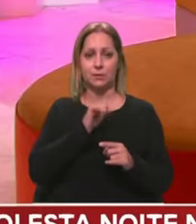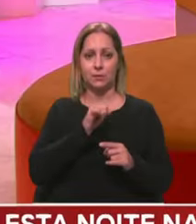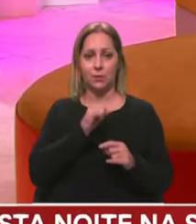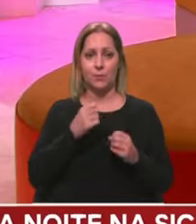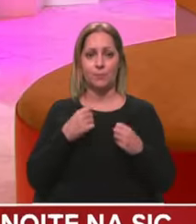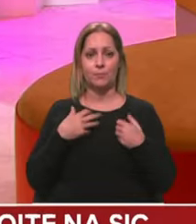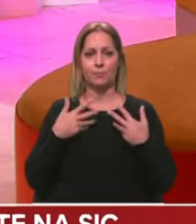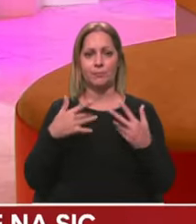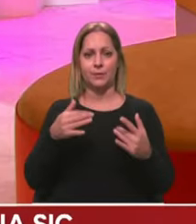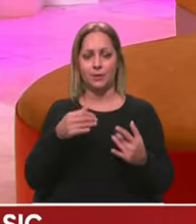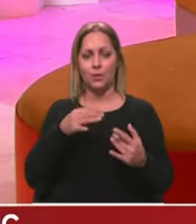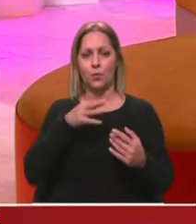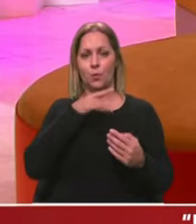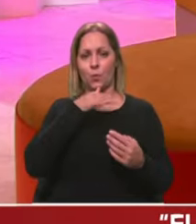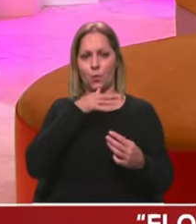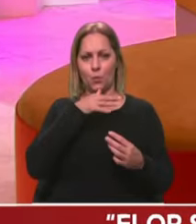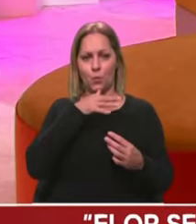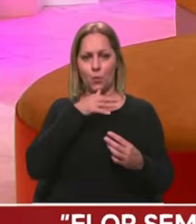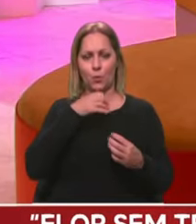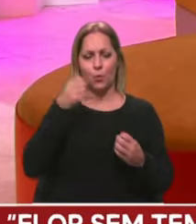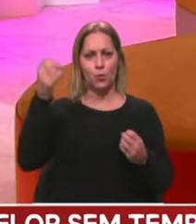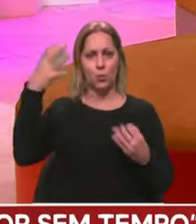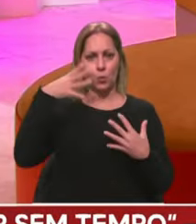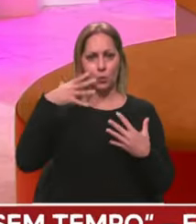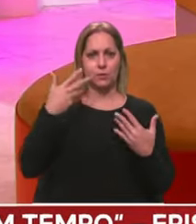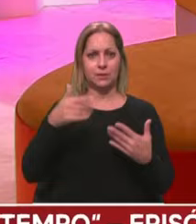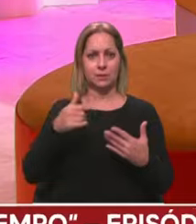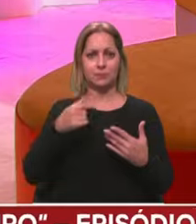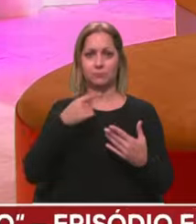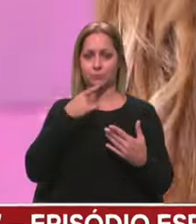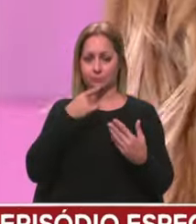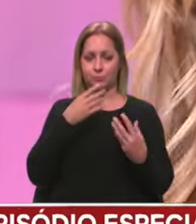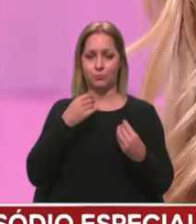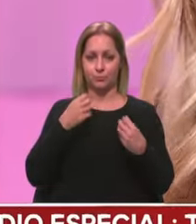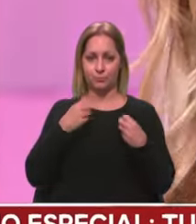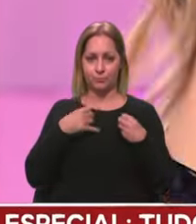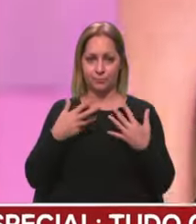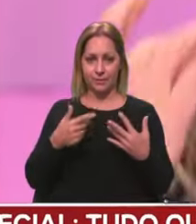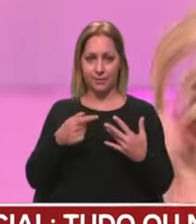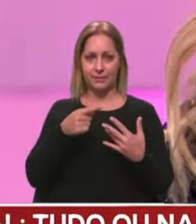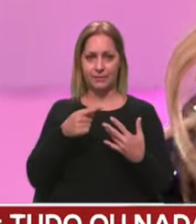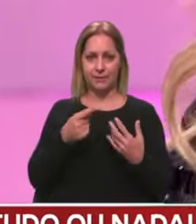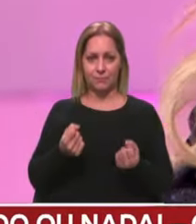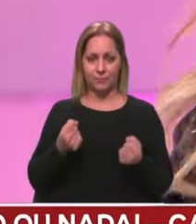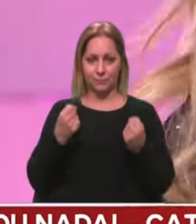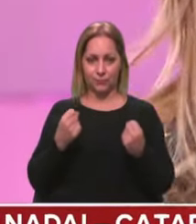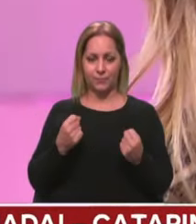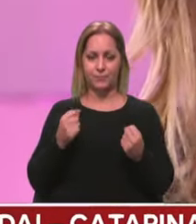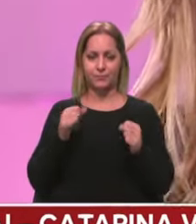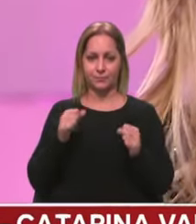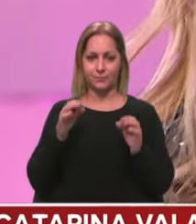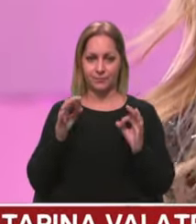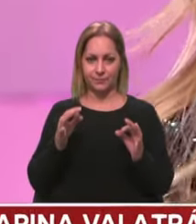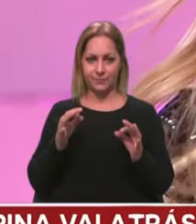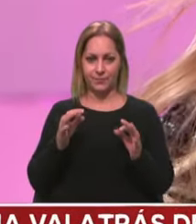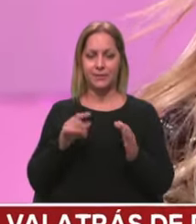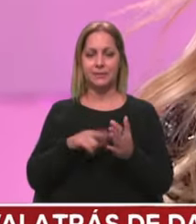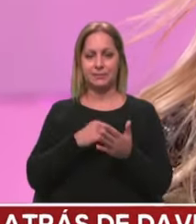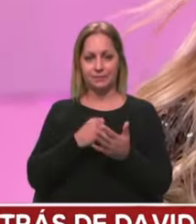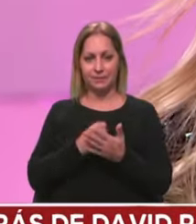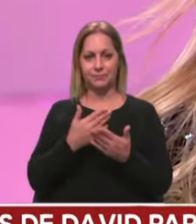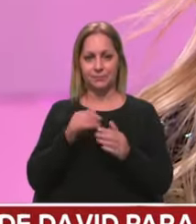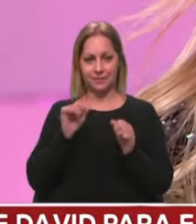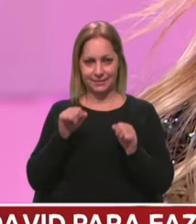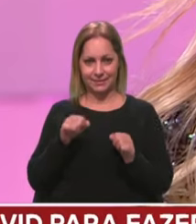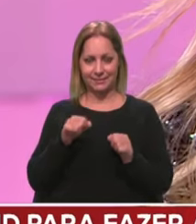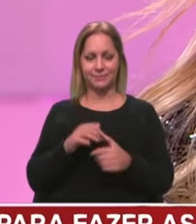luz ai brilha brilha que se farta tá uma lâmpada encente brilha que se farta é tá uma lâmpada Encante isso está sempre está sempre mas brilha sim